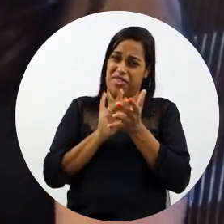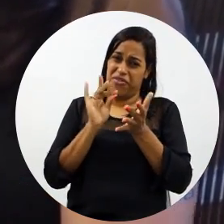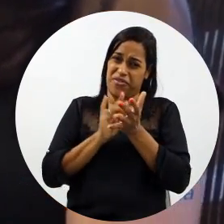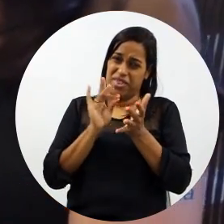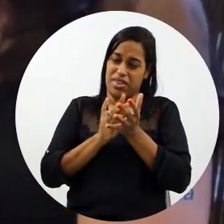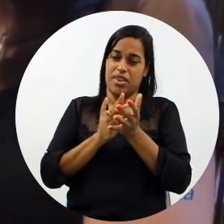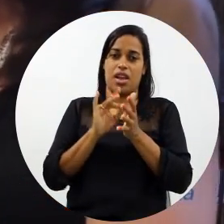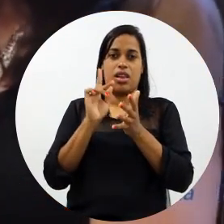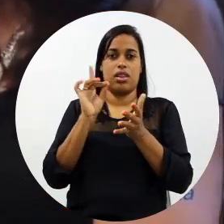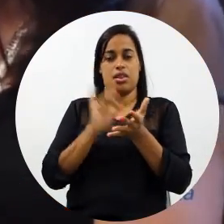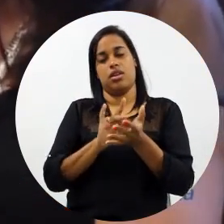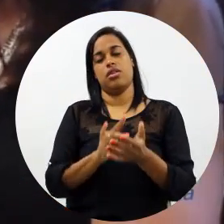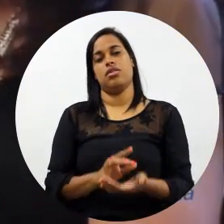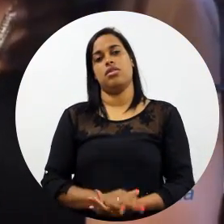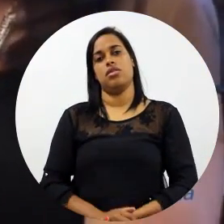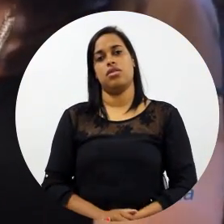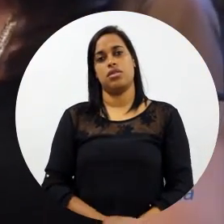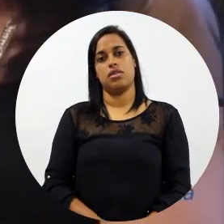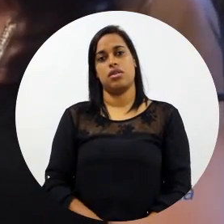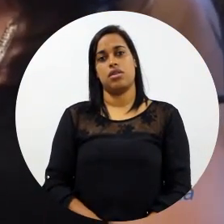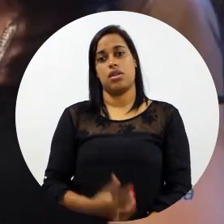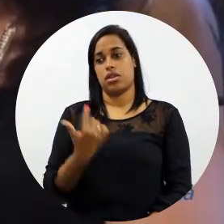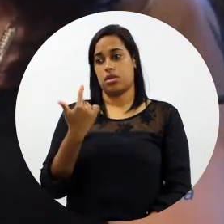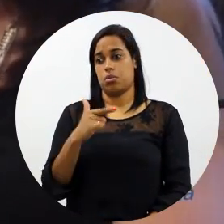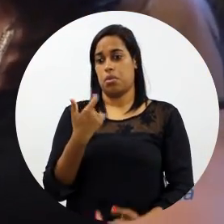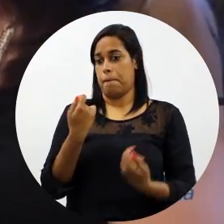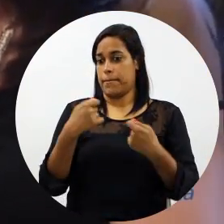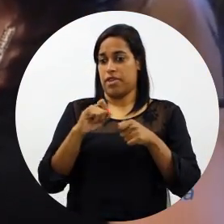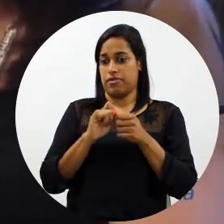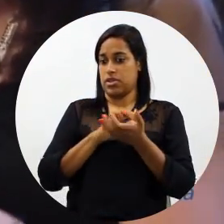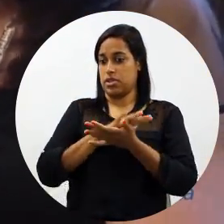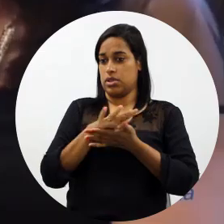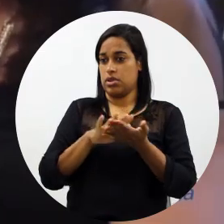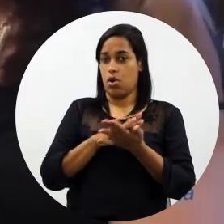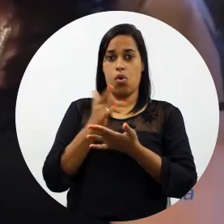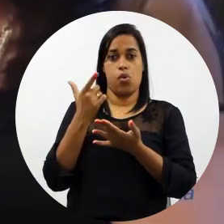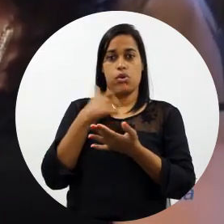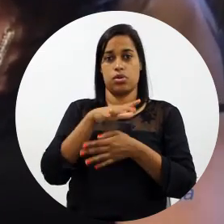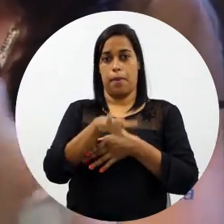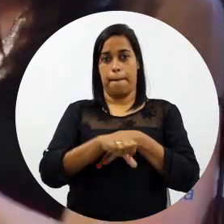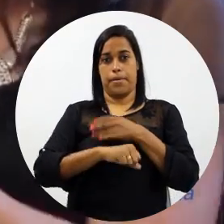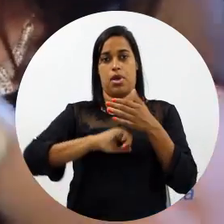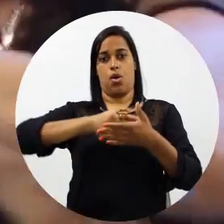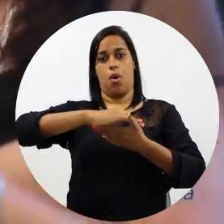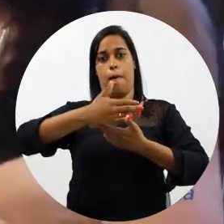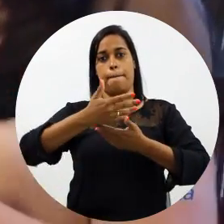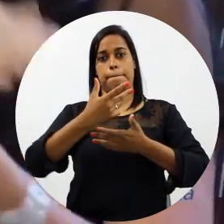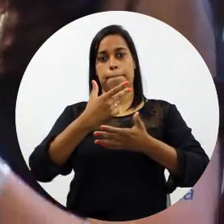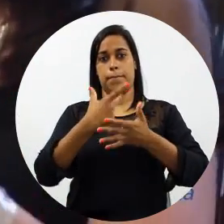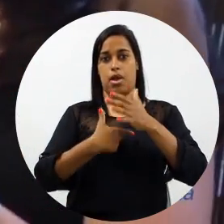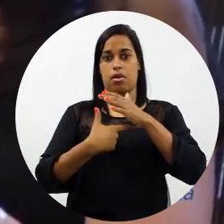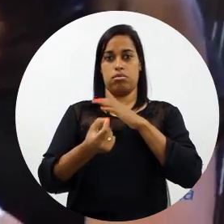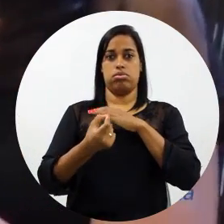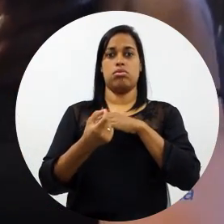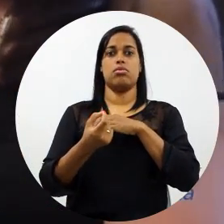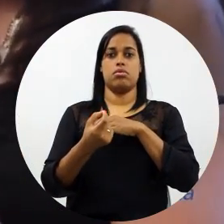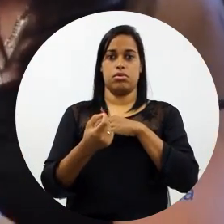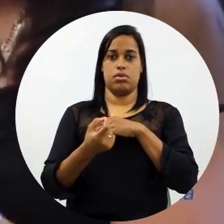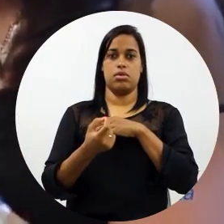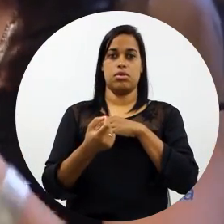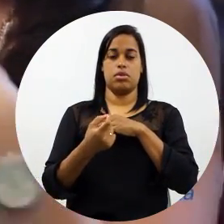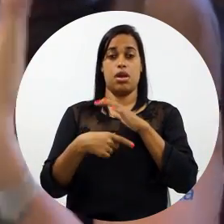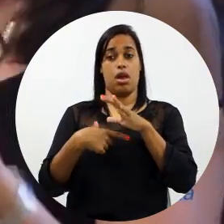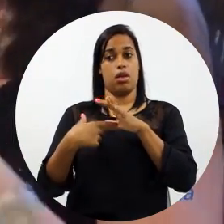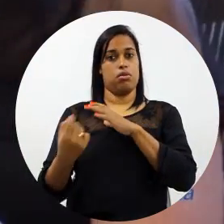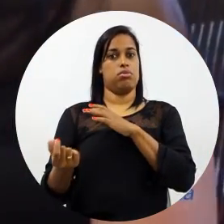a situação estivesse acontecendo de verdade. Então não tinha o que fazer. A única coisa que eu consegui foi pegar meu computador, o notebook, fechei o notebook, botei debaixo do braço e